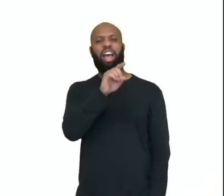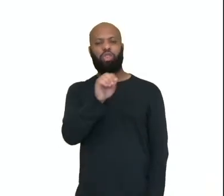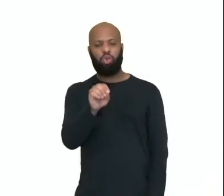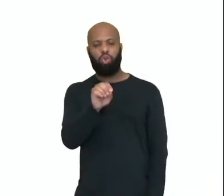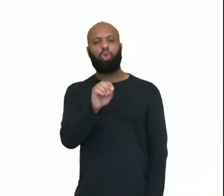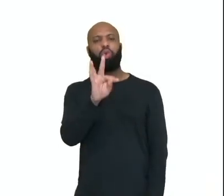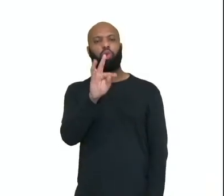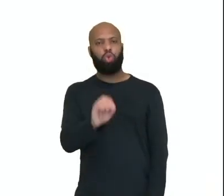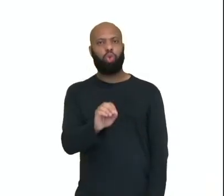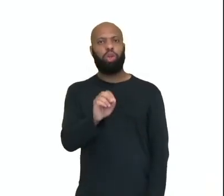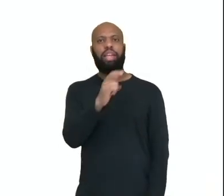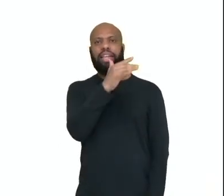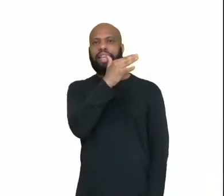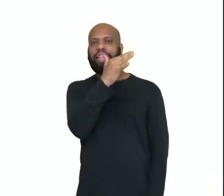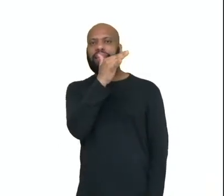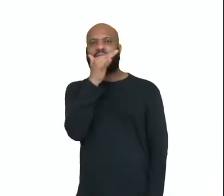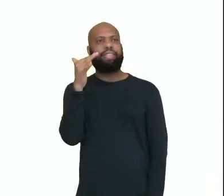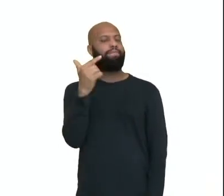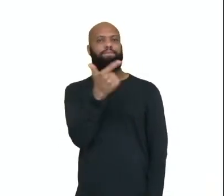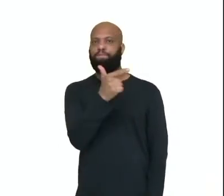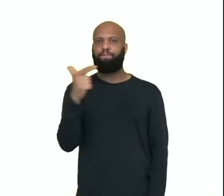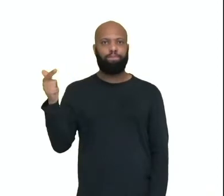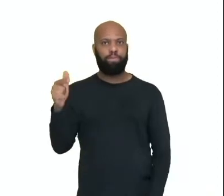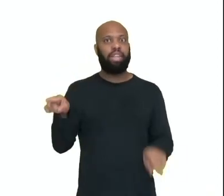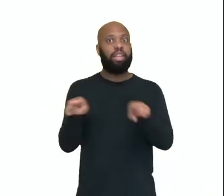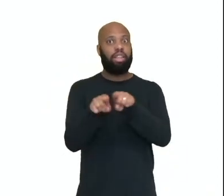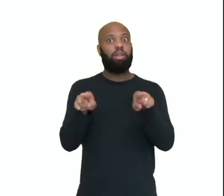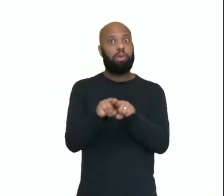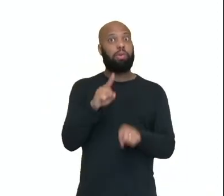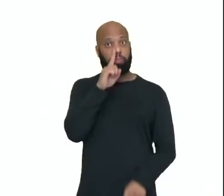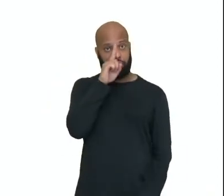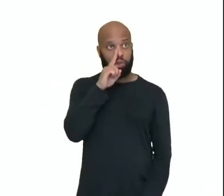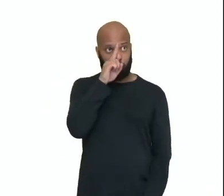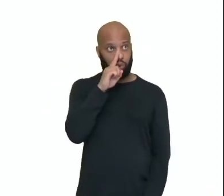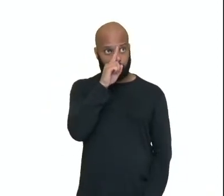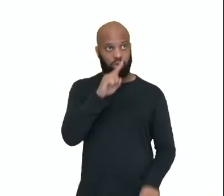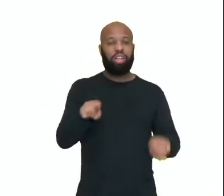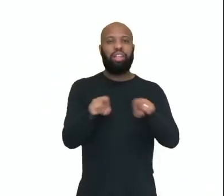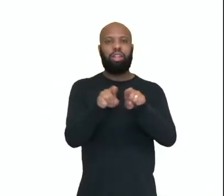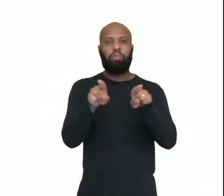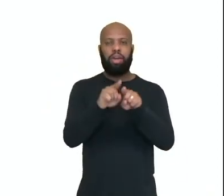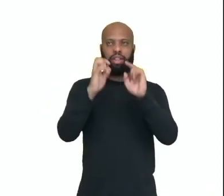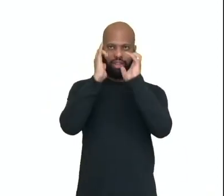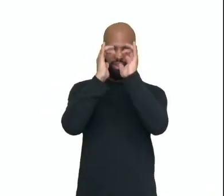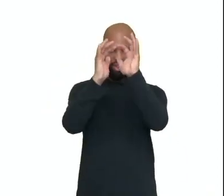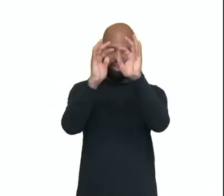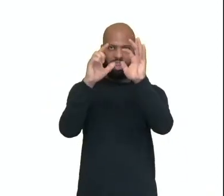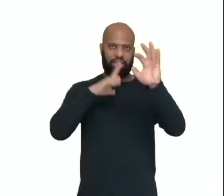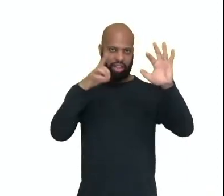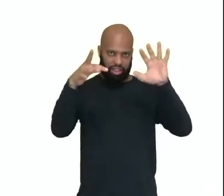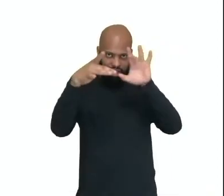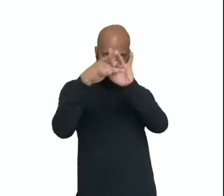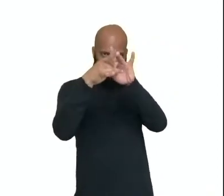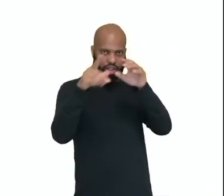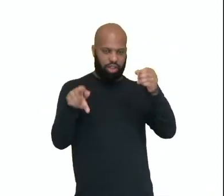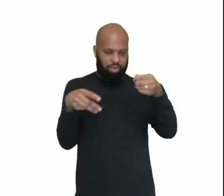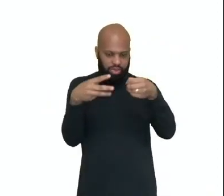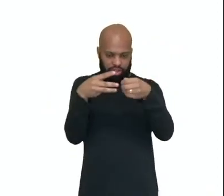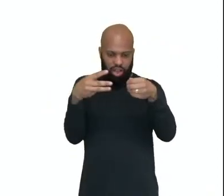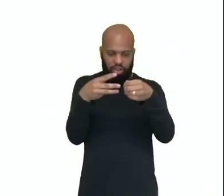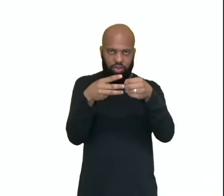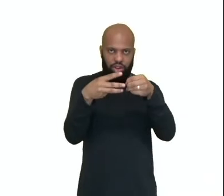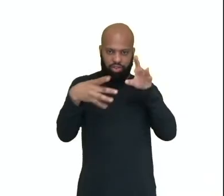gás incolor, solúvel e tóxico. É neurotransmissor entre células nervosas e na atmosfera ele causa